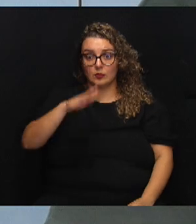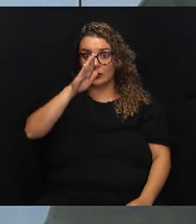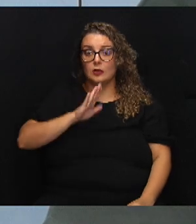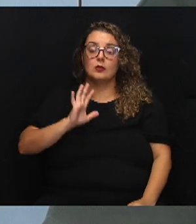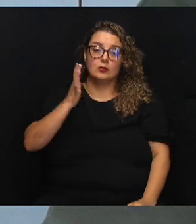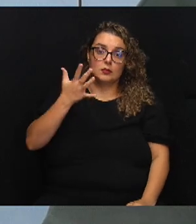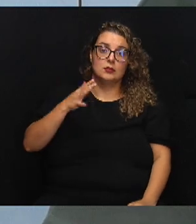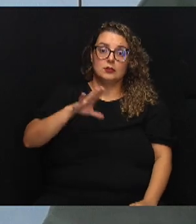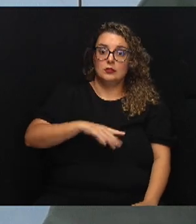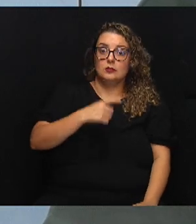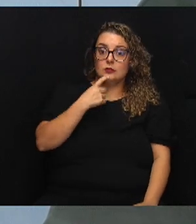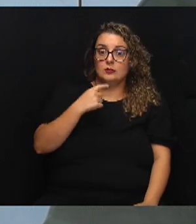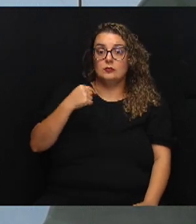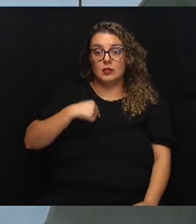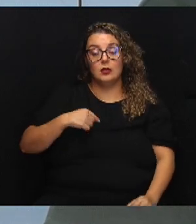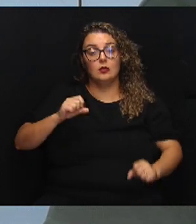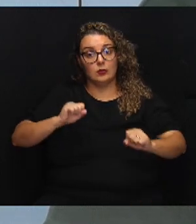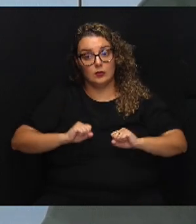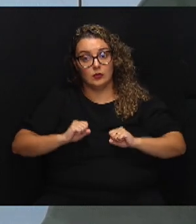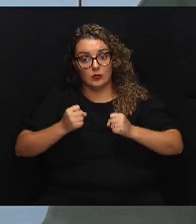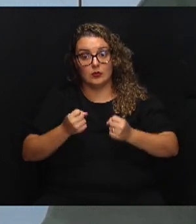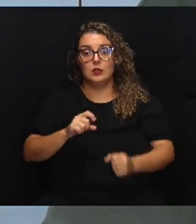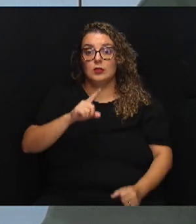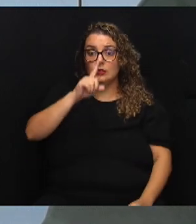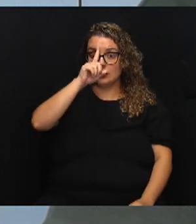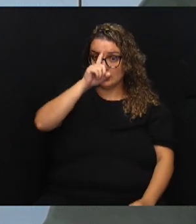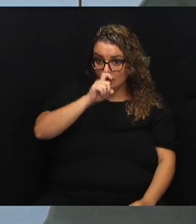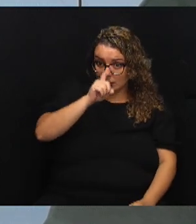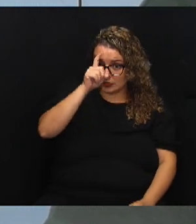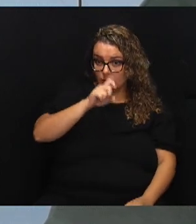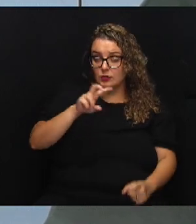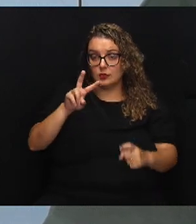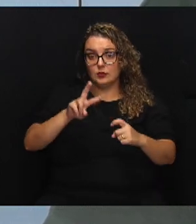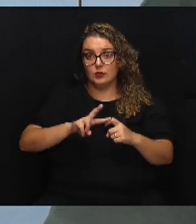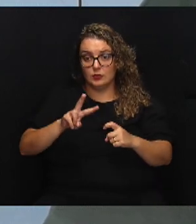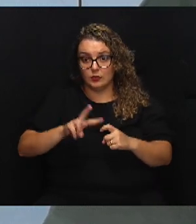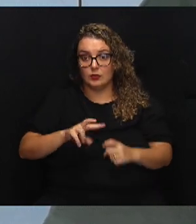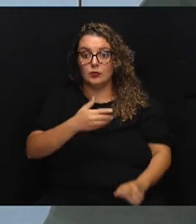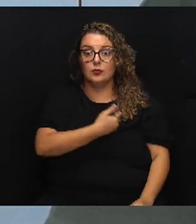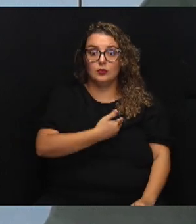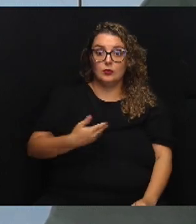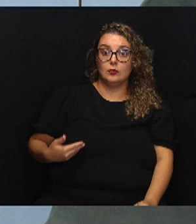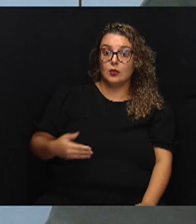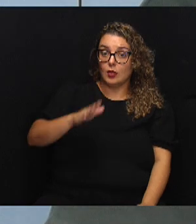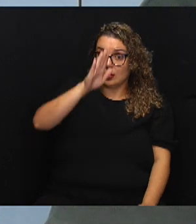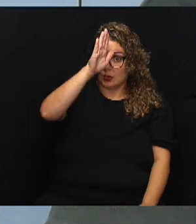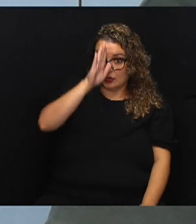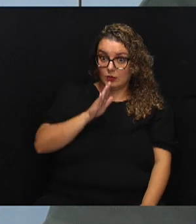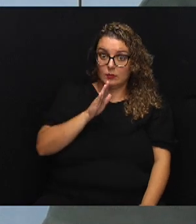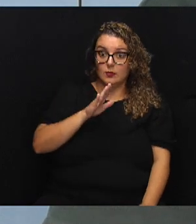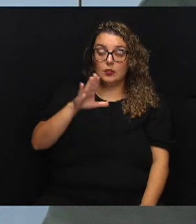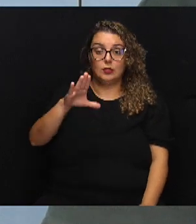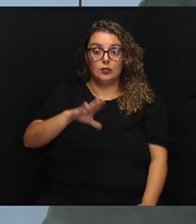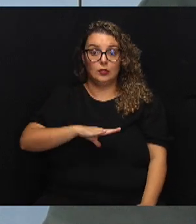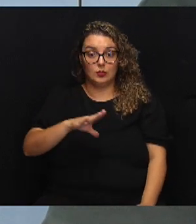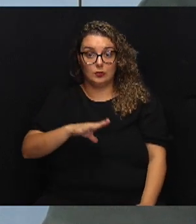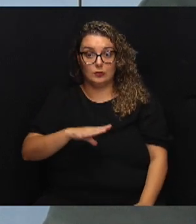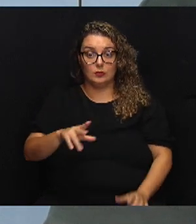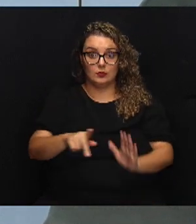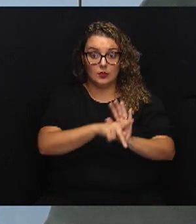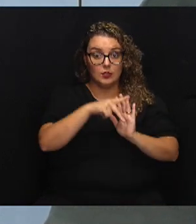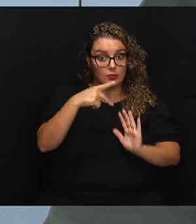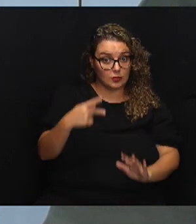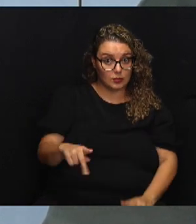Campinas. Mas eu defendo um hospital veterinário público gratuito do município. Tá. Tem